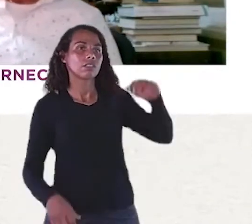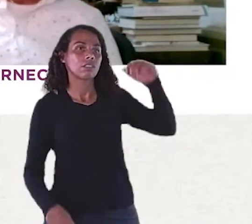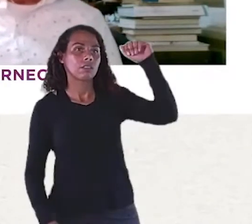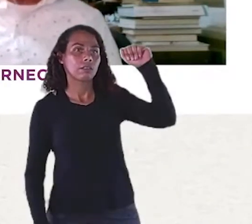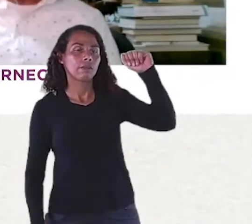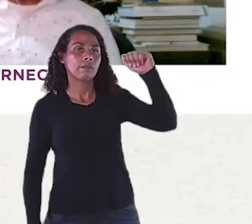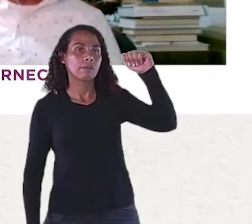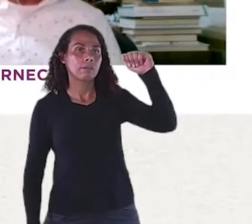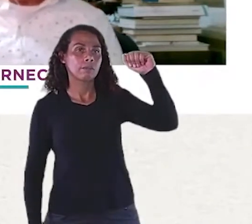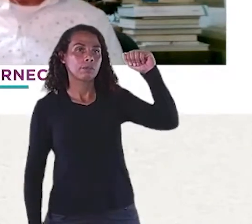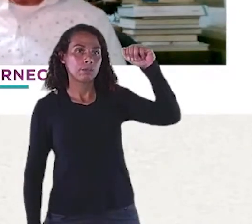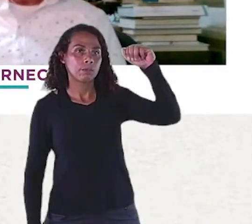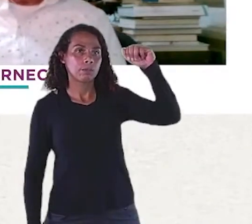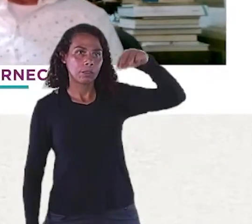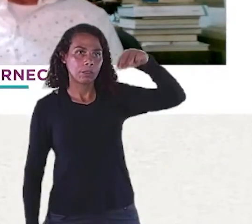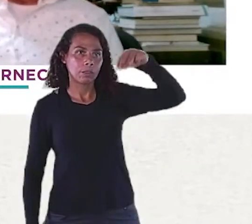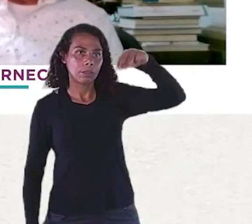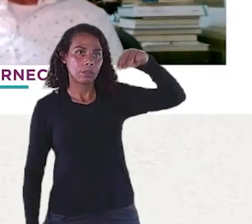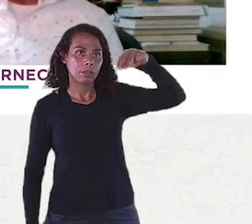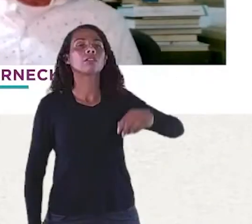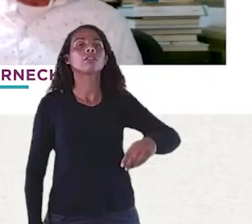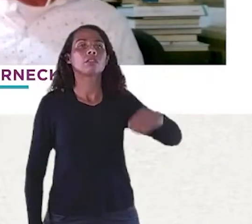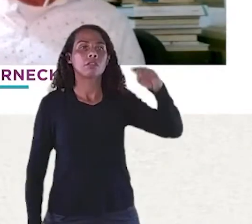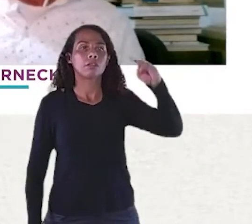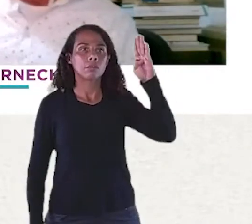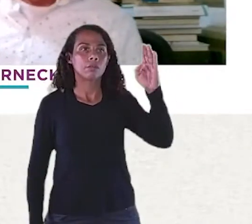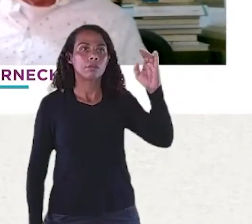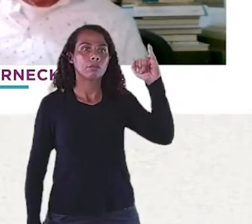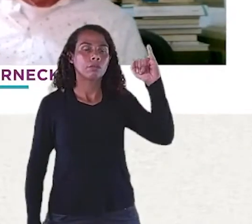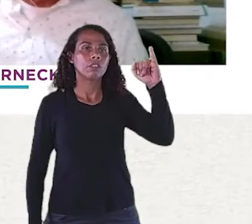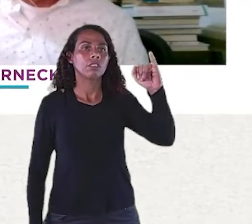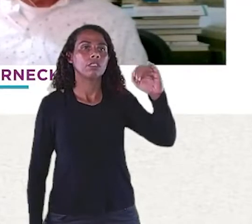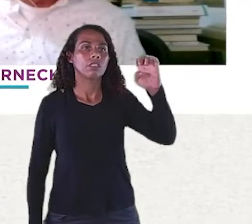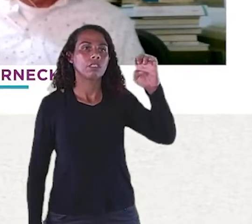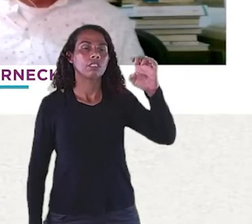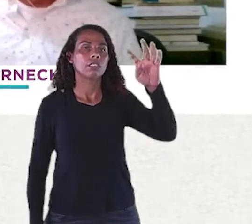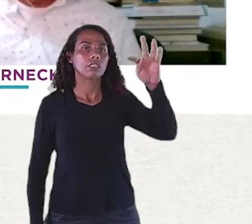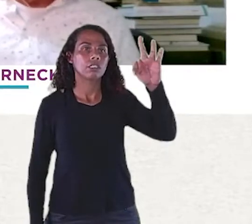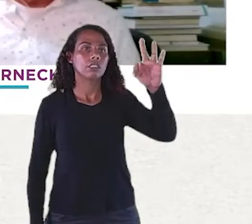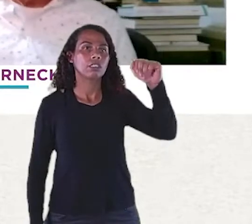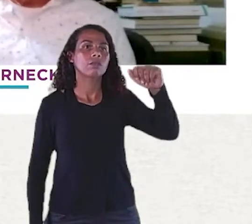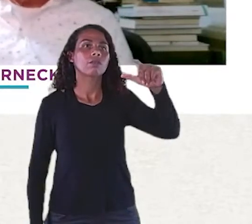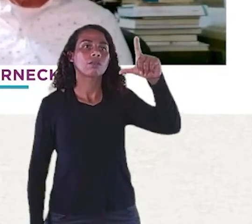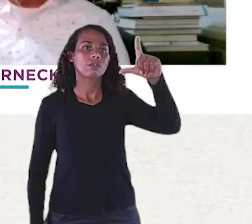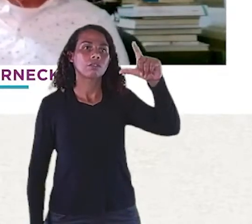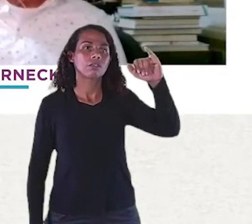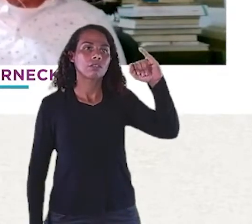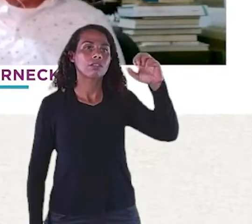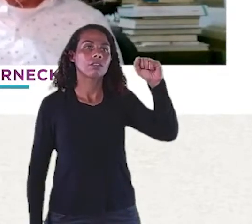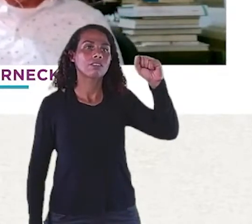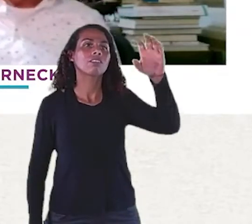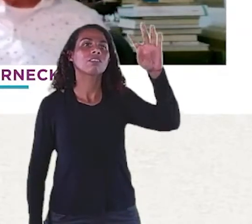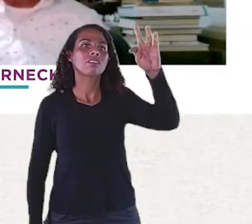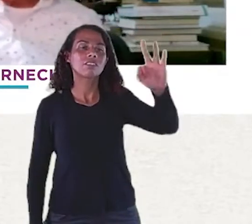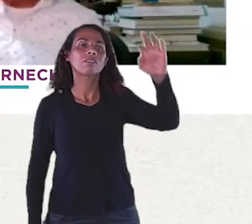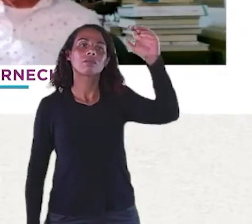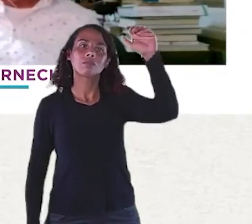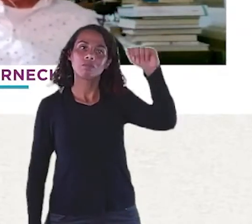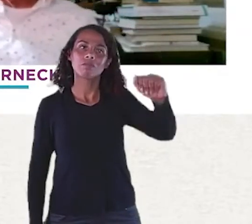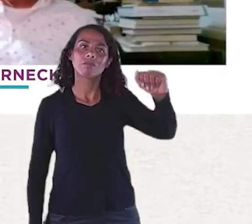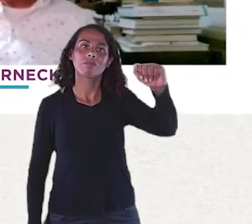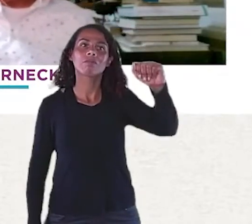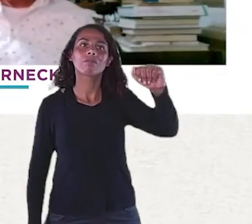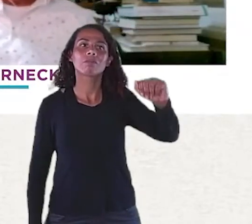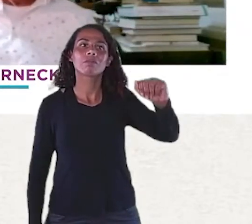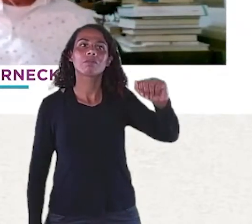procurando as autoridades para falar que atrás da Serra do Curral estava havendo um desmatamento e que não sei o que ia prejudicar